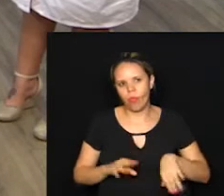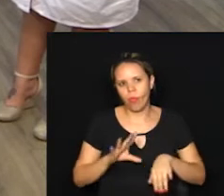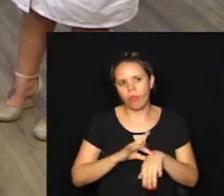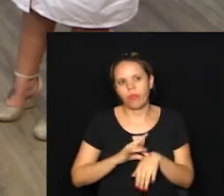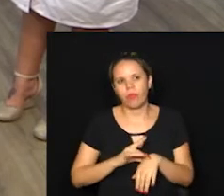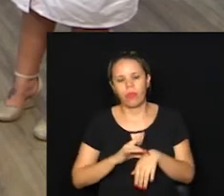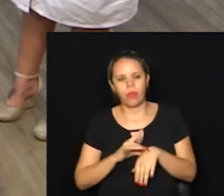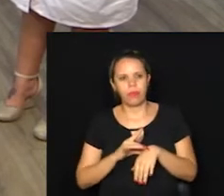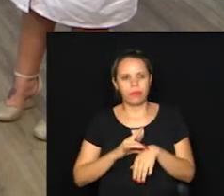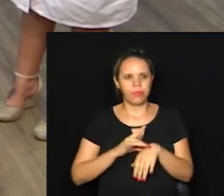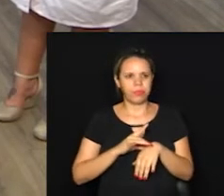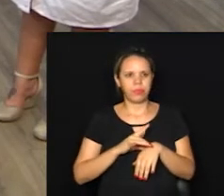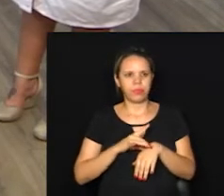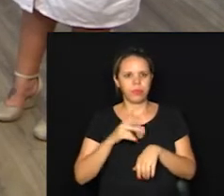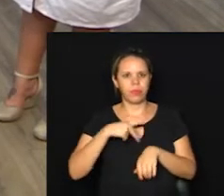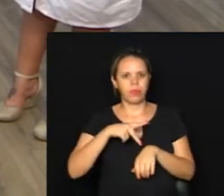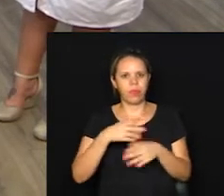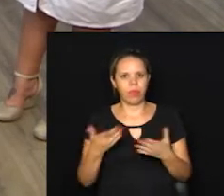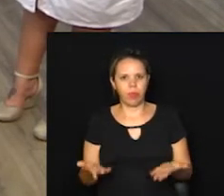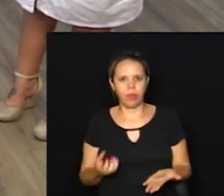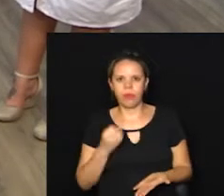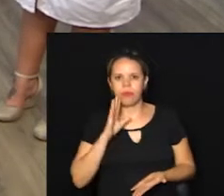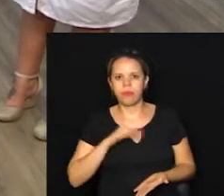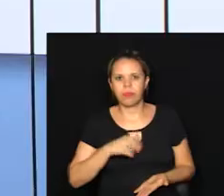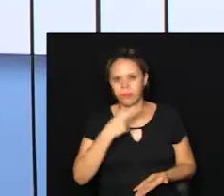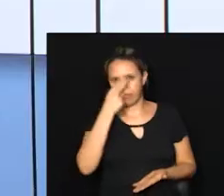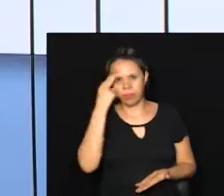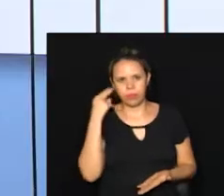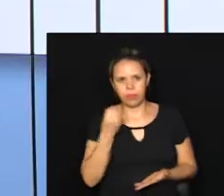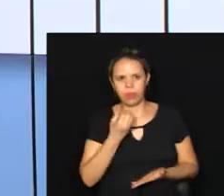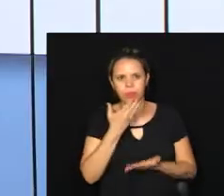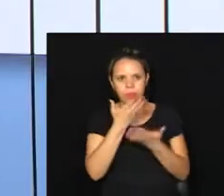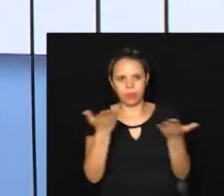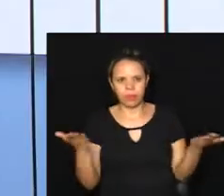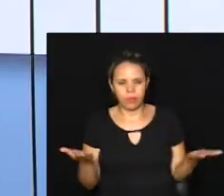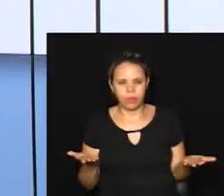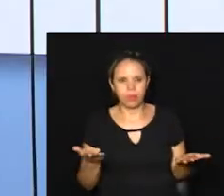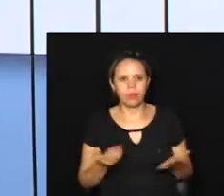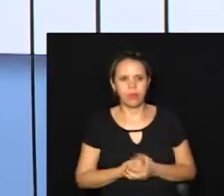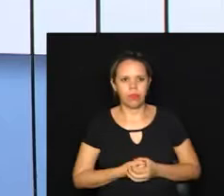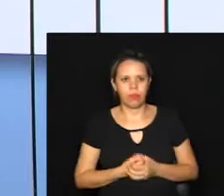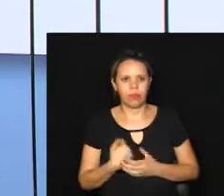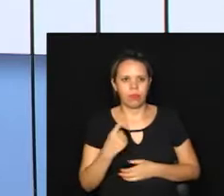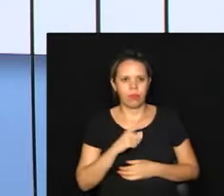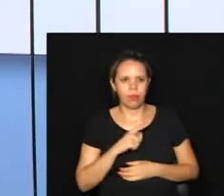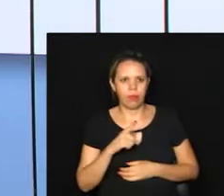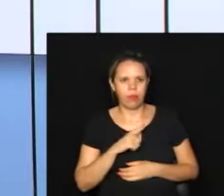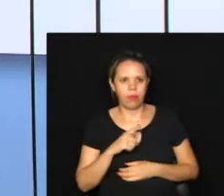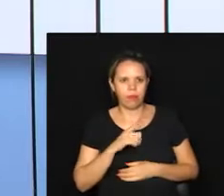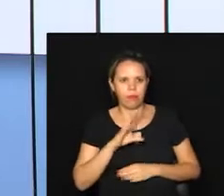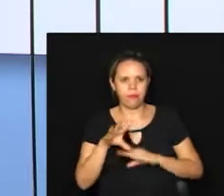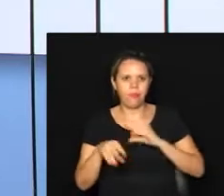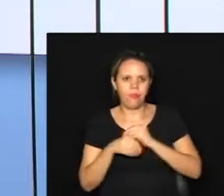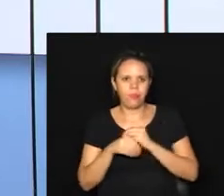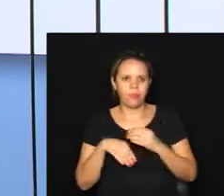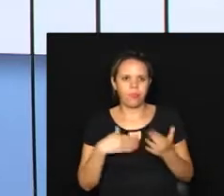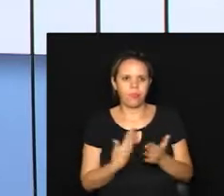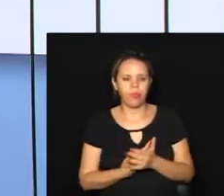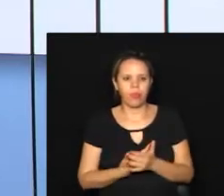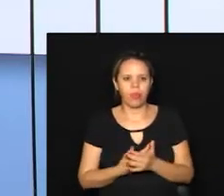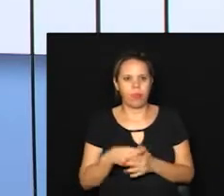da Covid-19 no nosso país. Boa tarde, Gabriel. Boa tarde a você aí de casa. Nós temos aí a atualização até esta